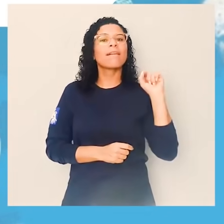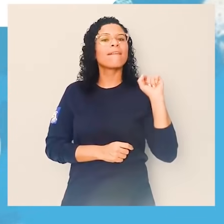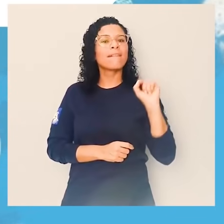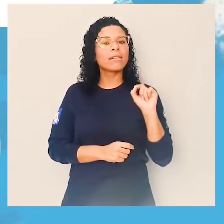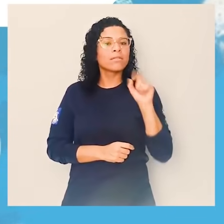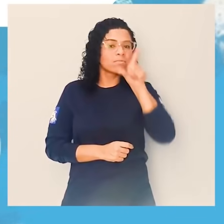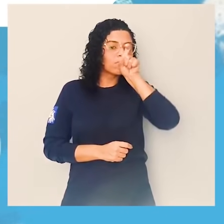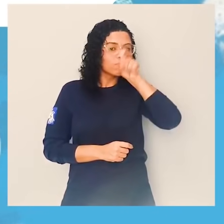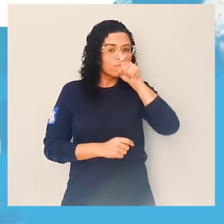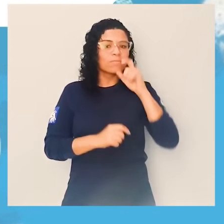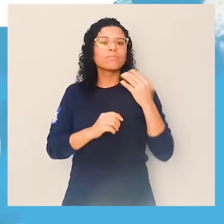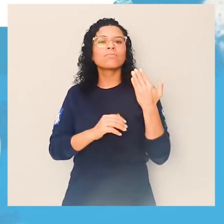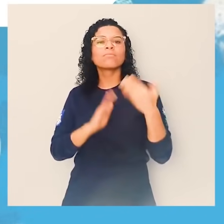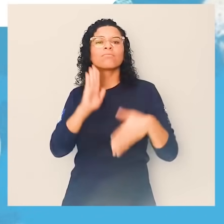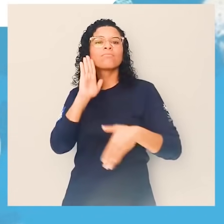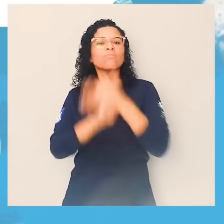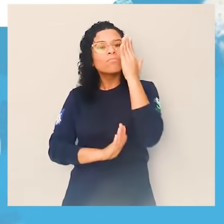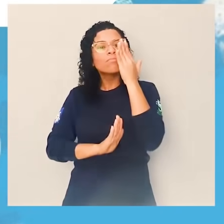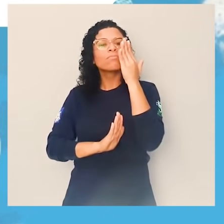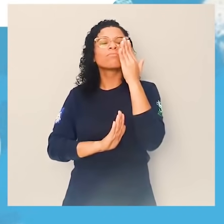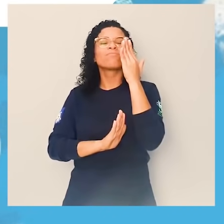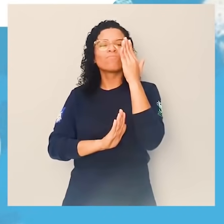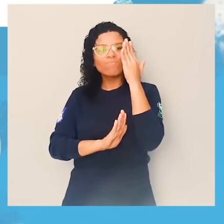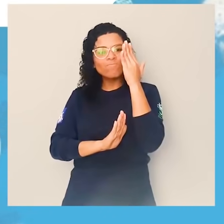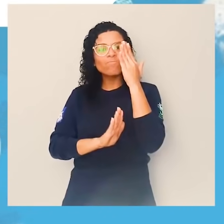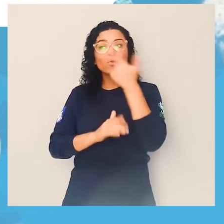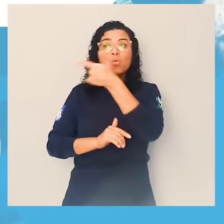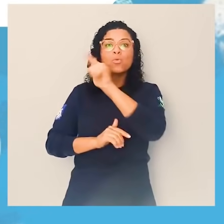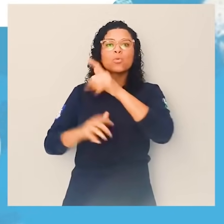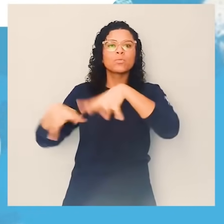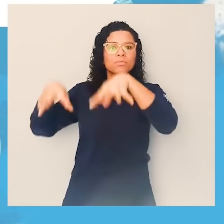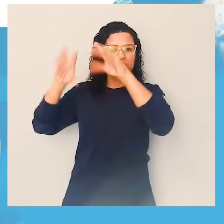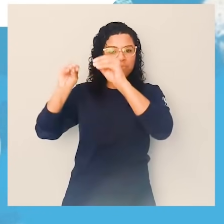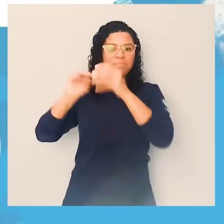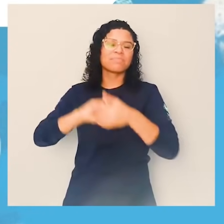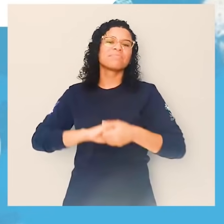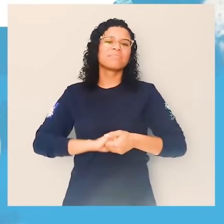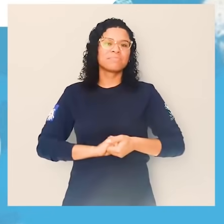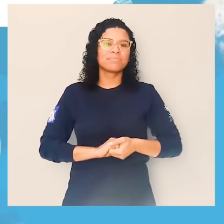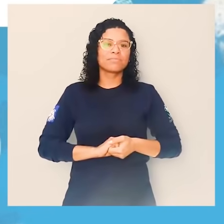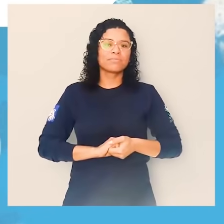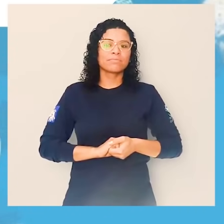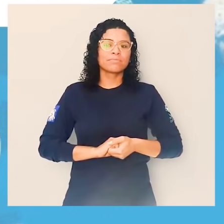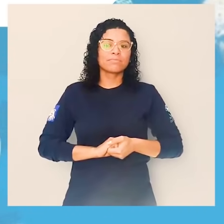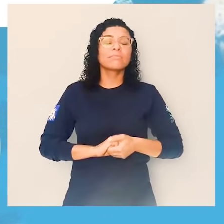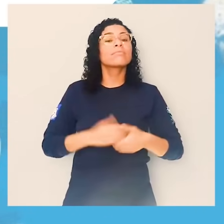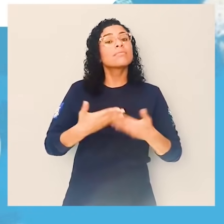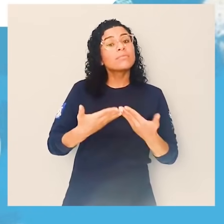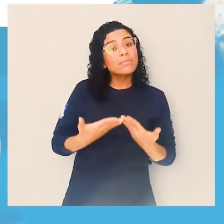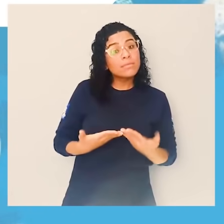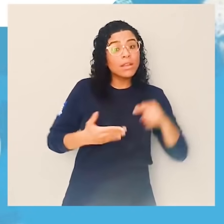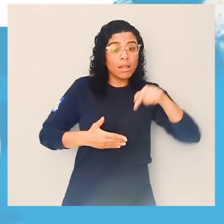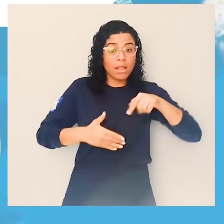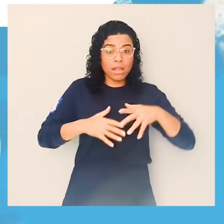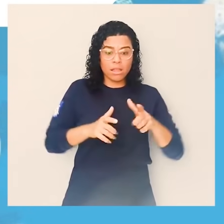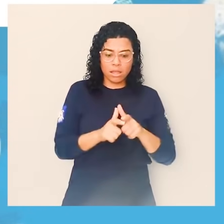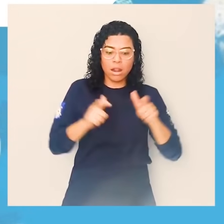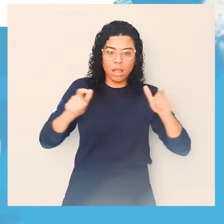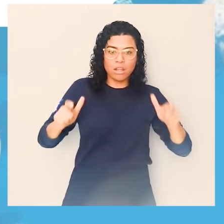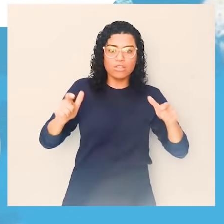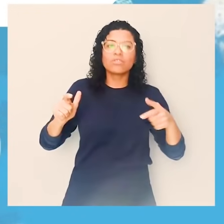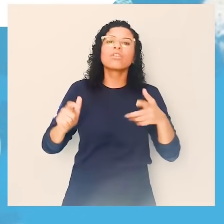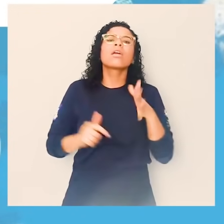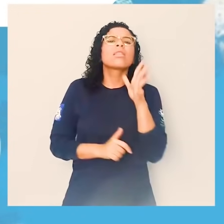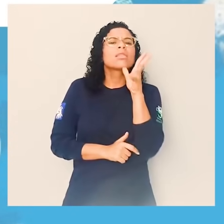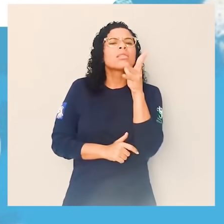no castelo e saiu para a estrada em busca do sábio. O reino do reizinho era meio grande, por isso